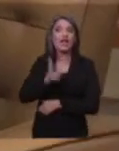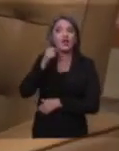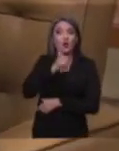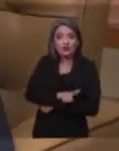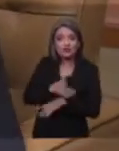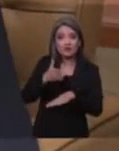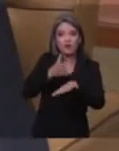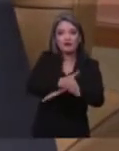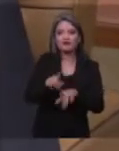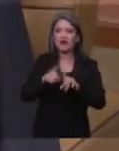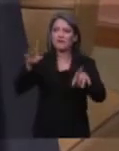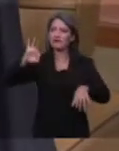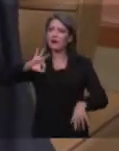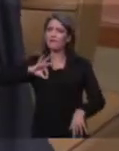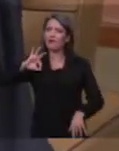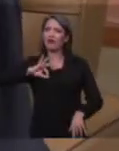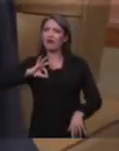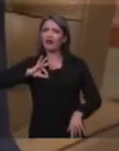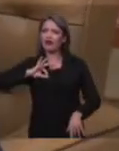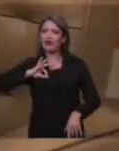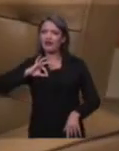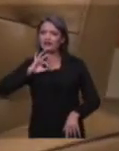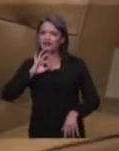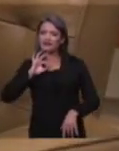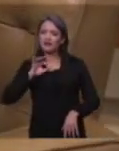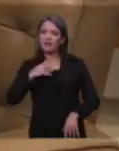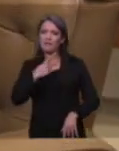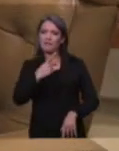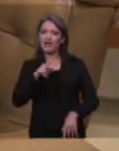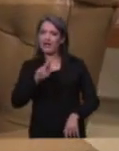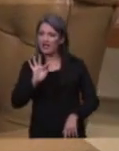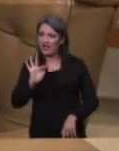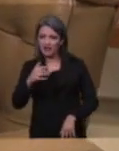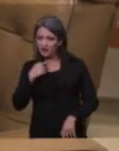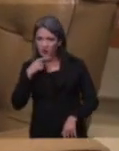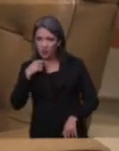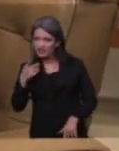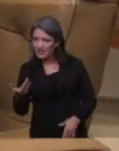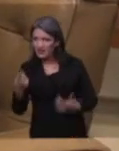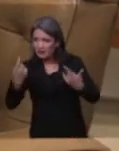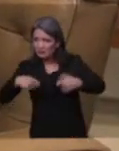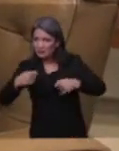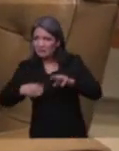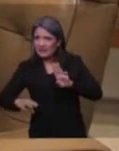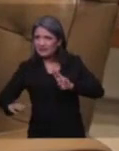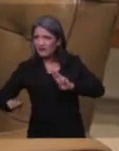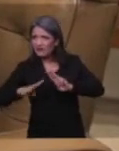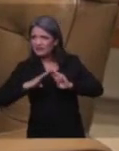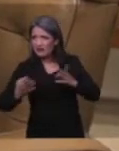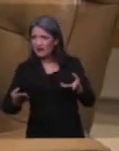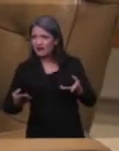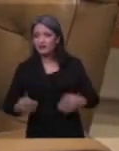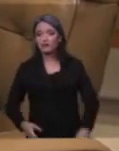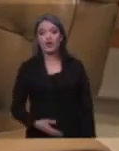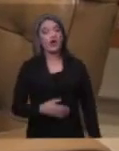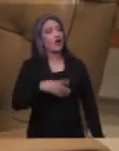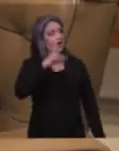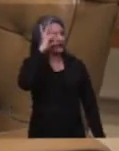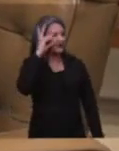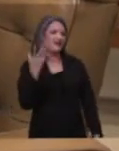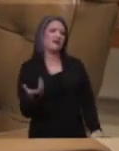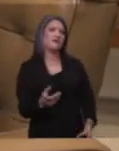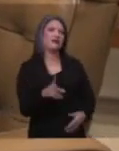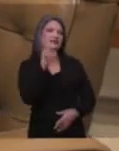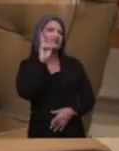Polícia Rodoviária Federal não conseguia, precisava das Forças Armadas. Esse caso é tão esdrúxulo, ministro Gilmar. É verdade.